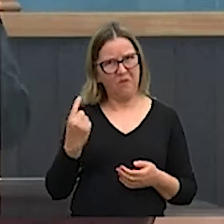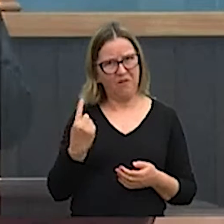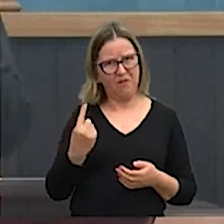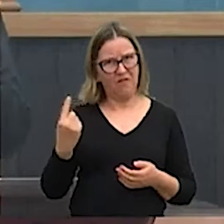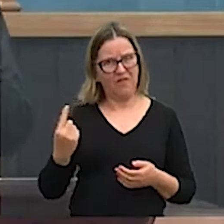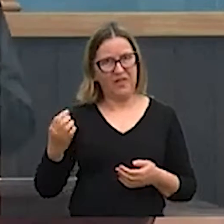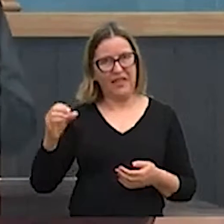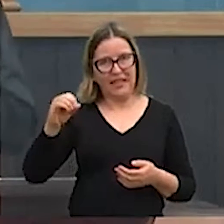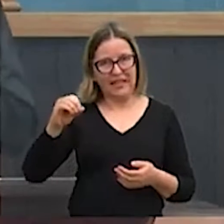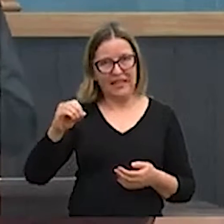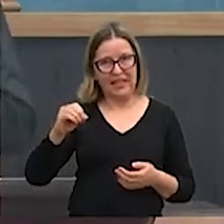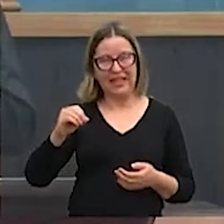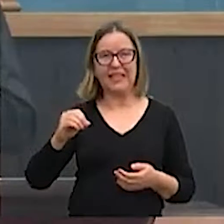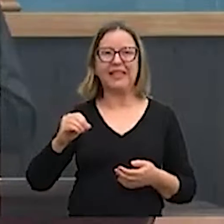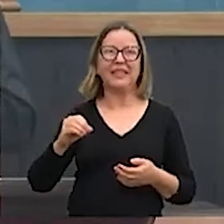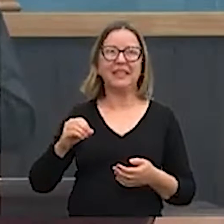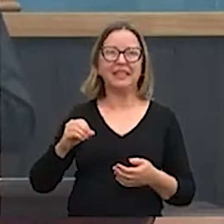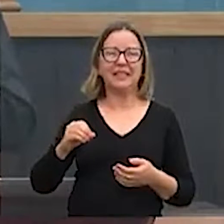sempre na parte da